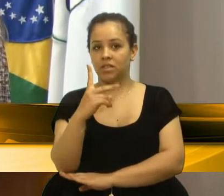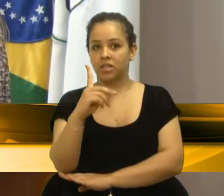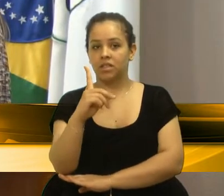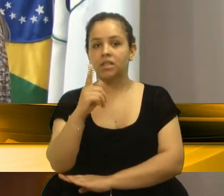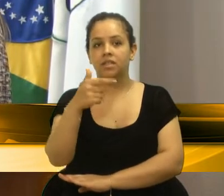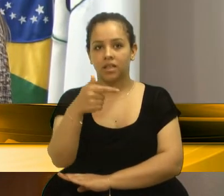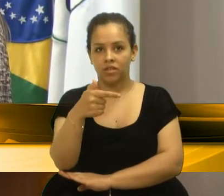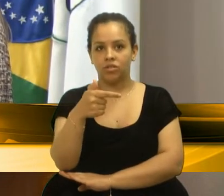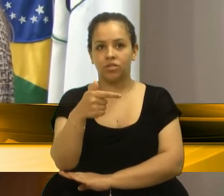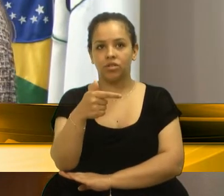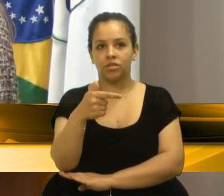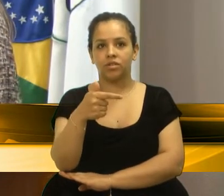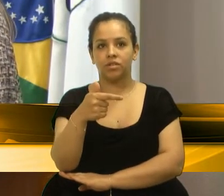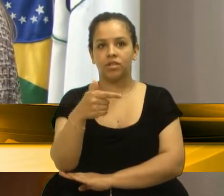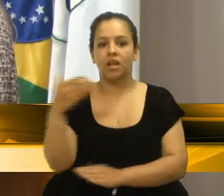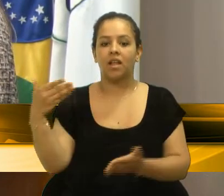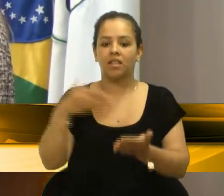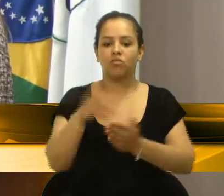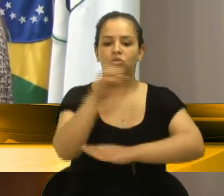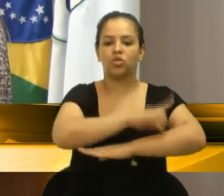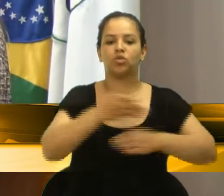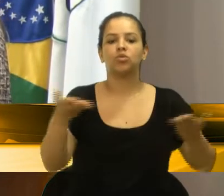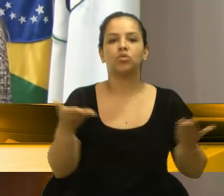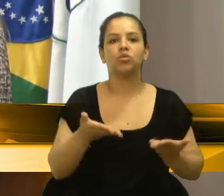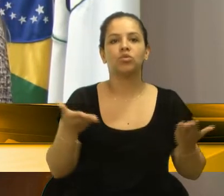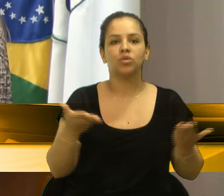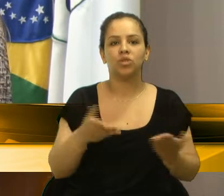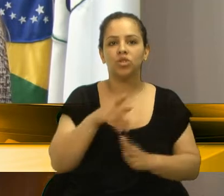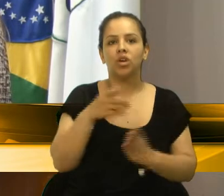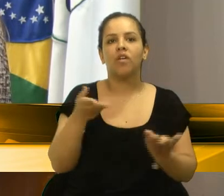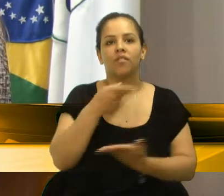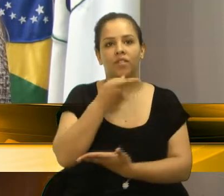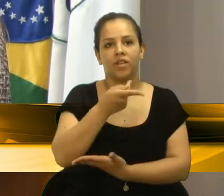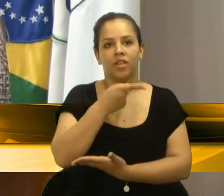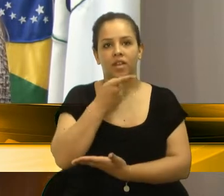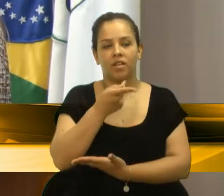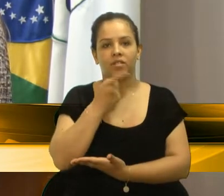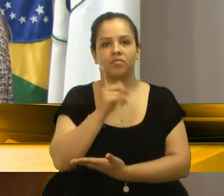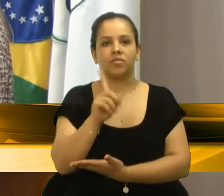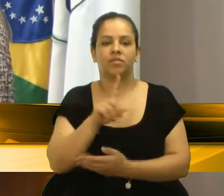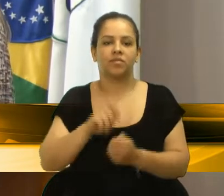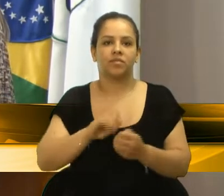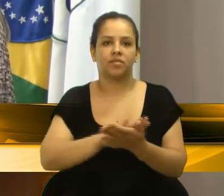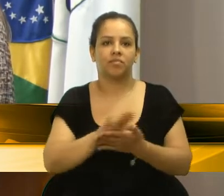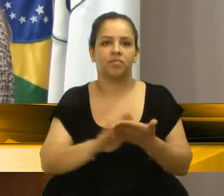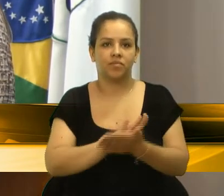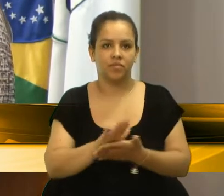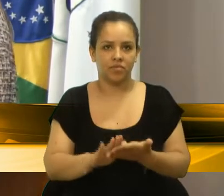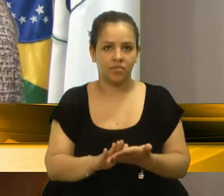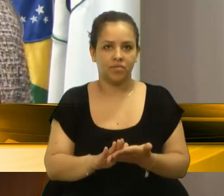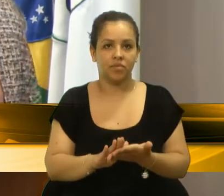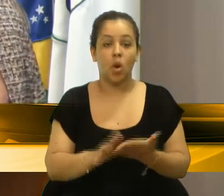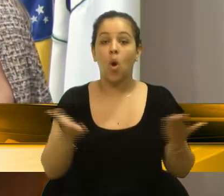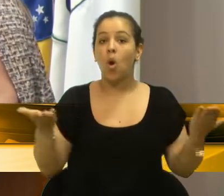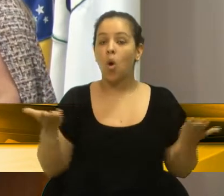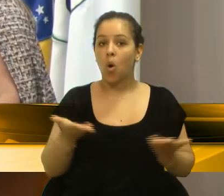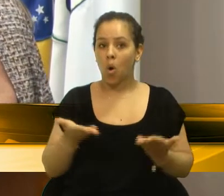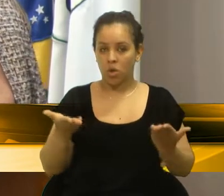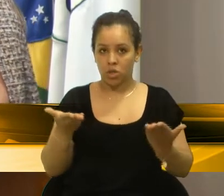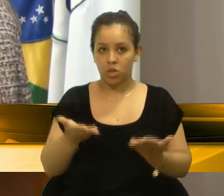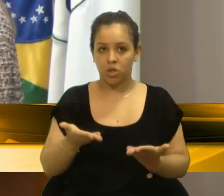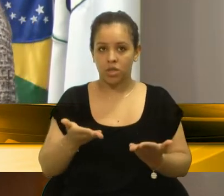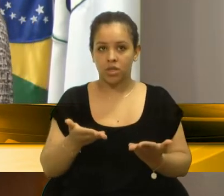2017 até a data de hoje, como já falado, não emitiu resolução. Hoje, a